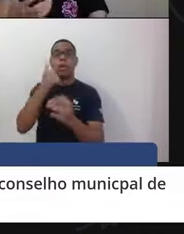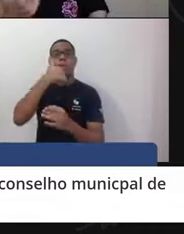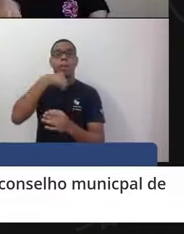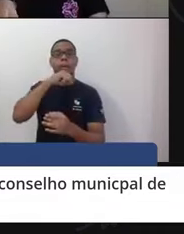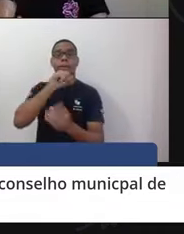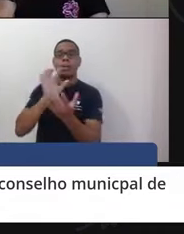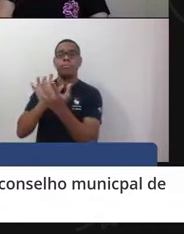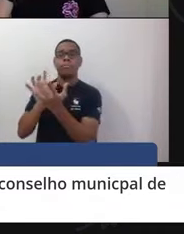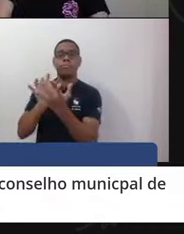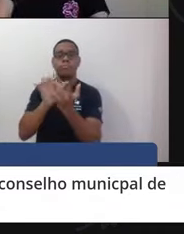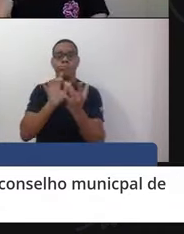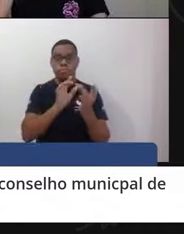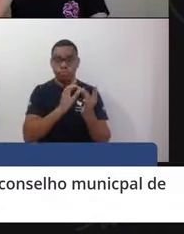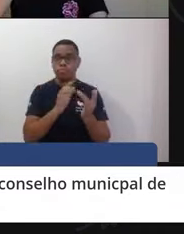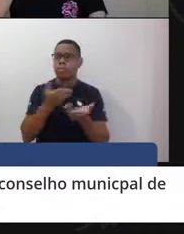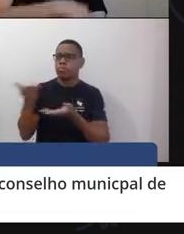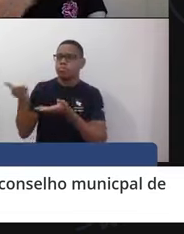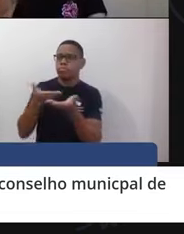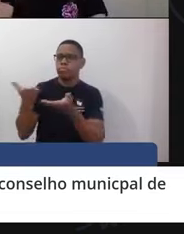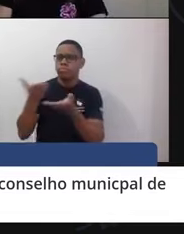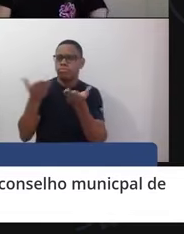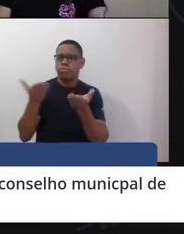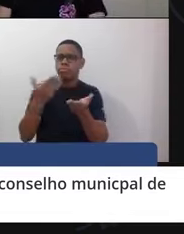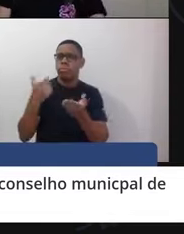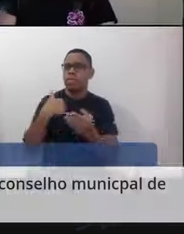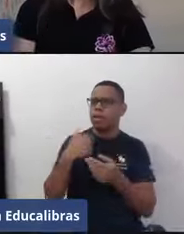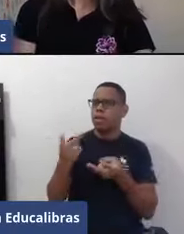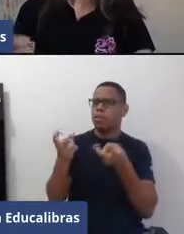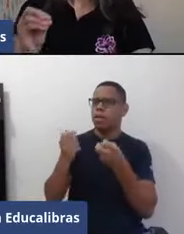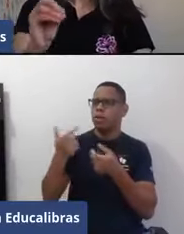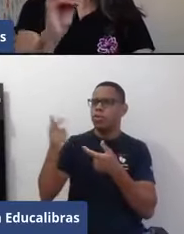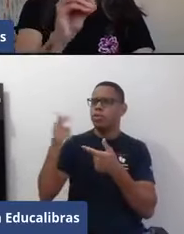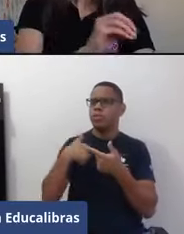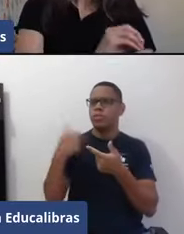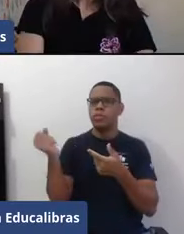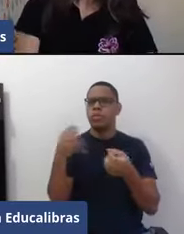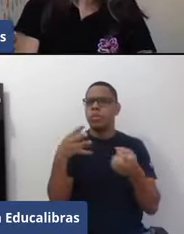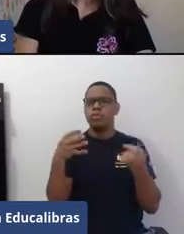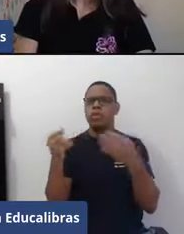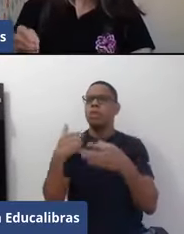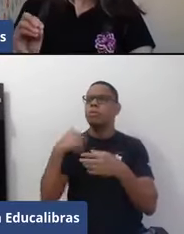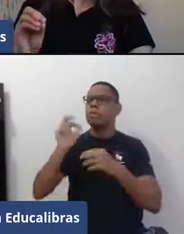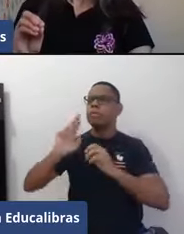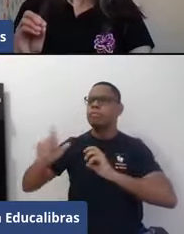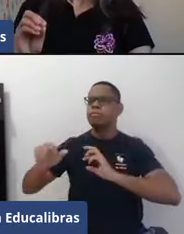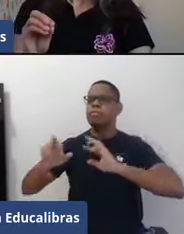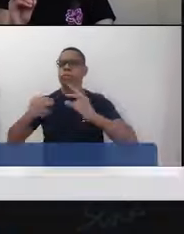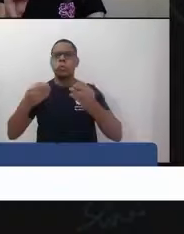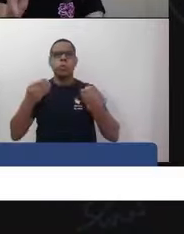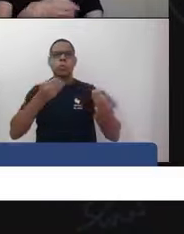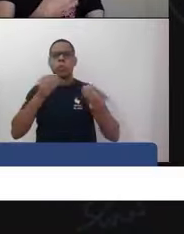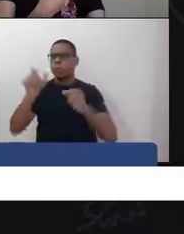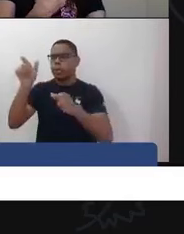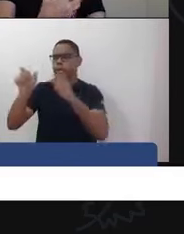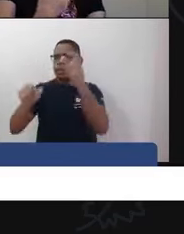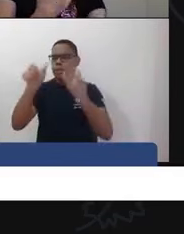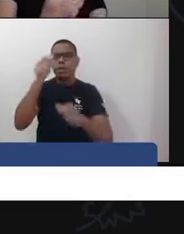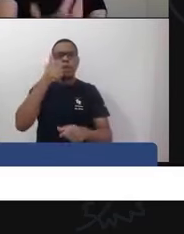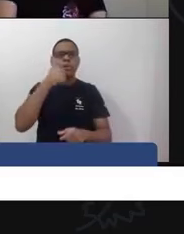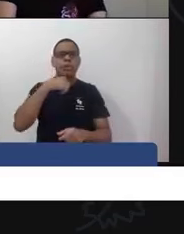porque trabalhar com as mães me mostrou um outro universo, né, de especificidades que